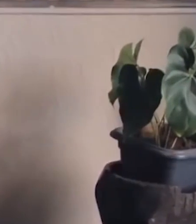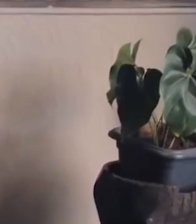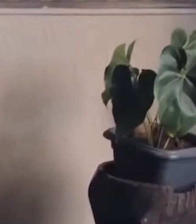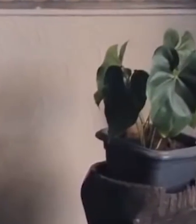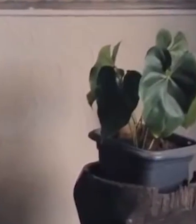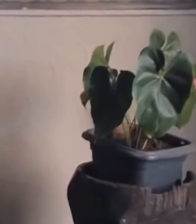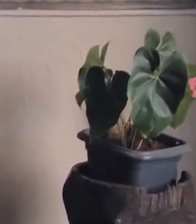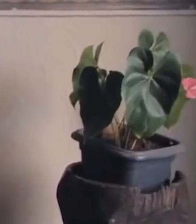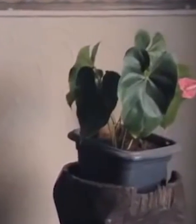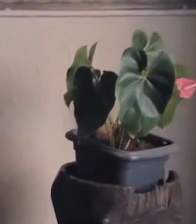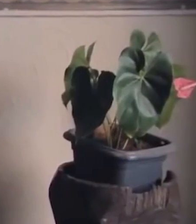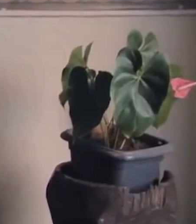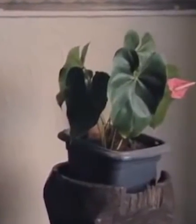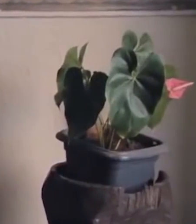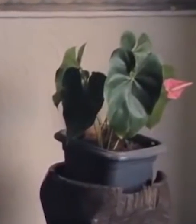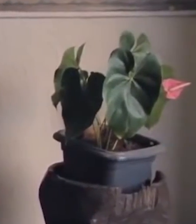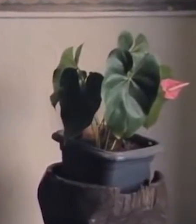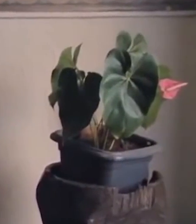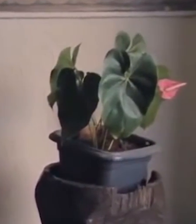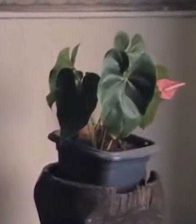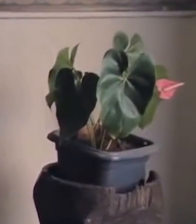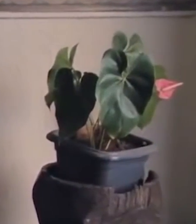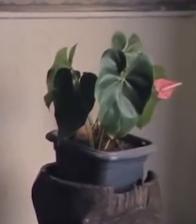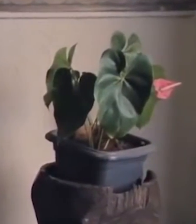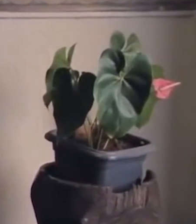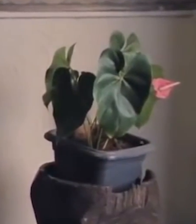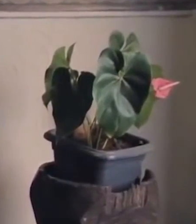interessante. Na procissão de Corpus Christi,